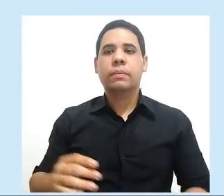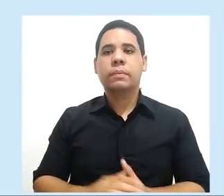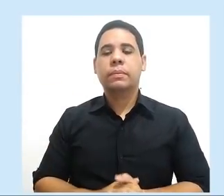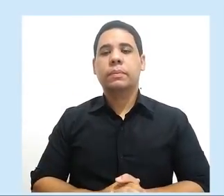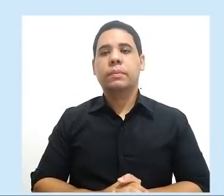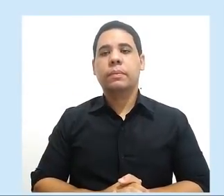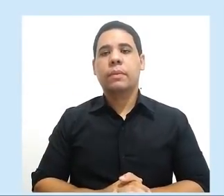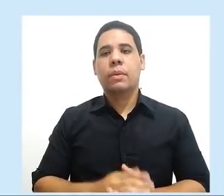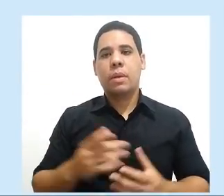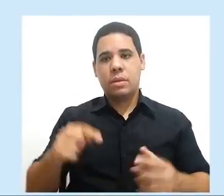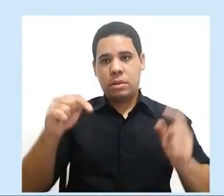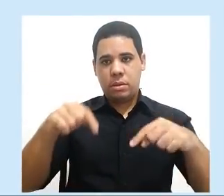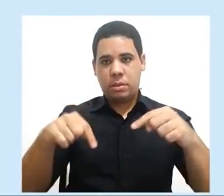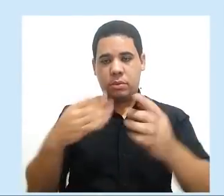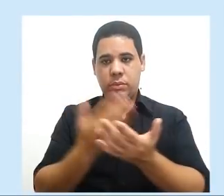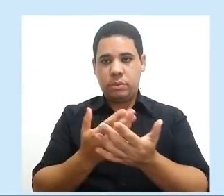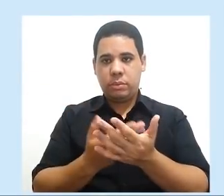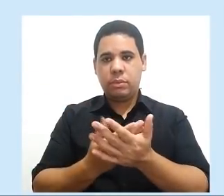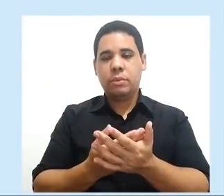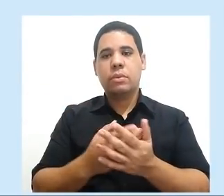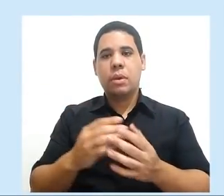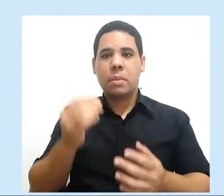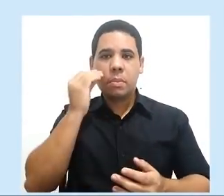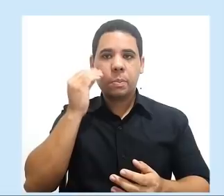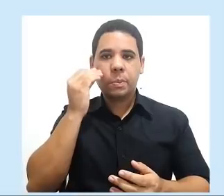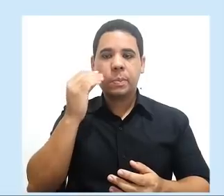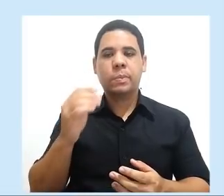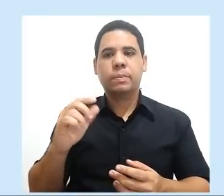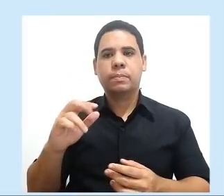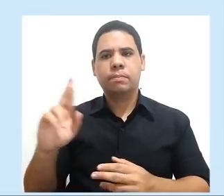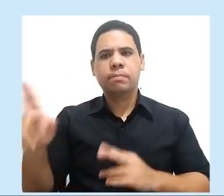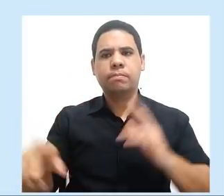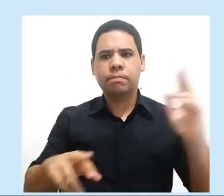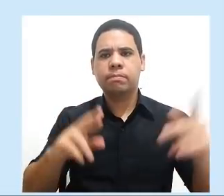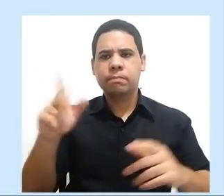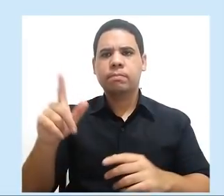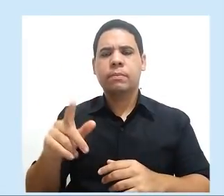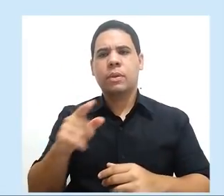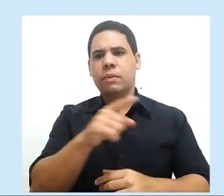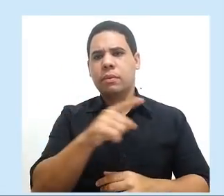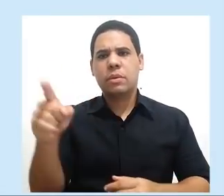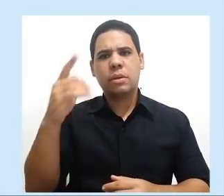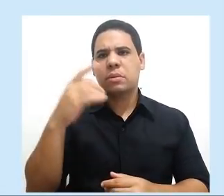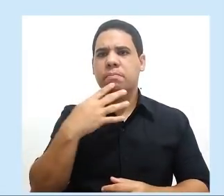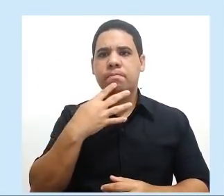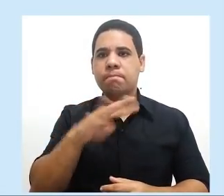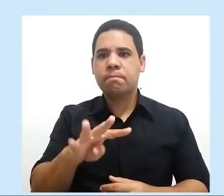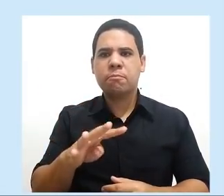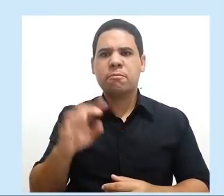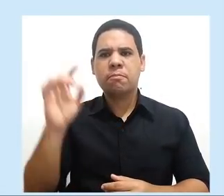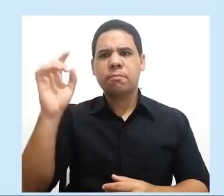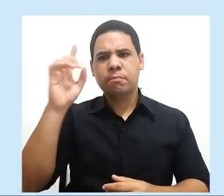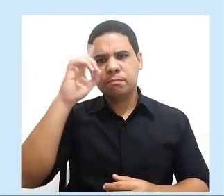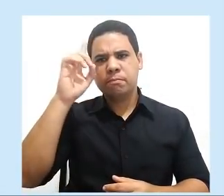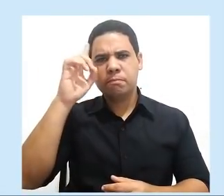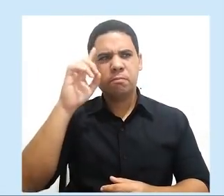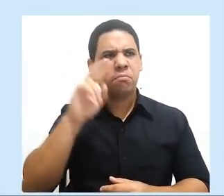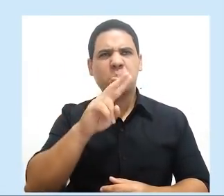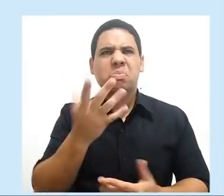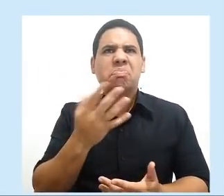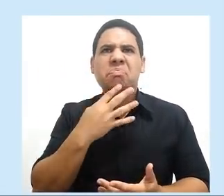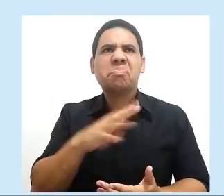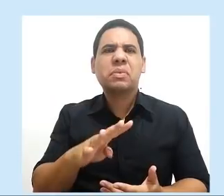mas essa é a intenção da aula de hoje. Mostrar outras medidas não usuais que a gente não usa no